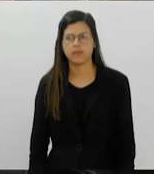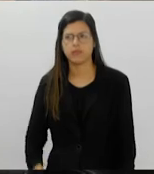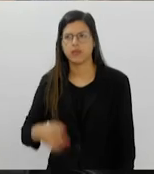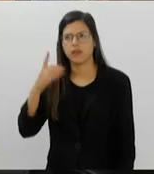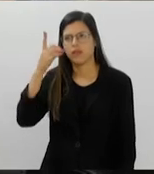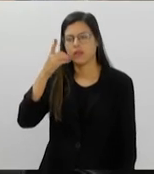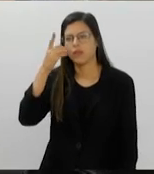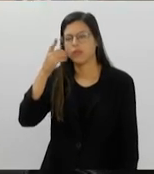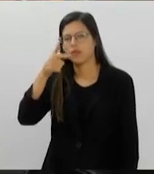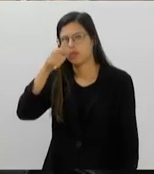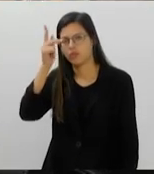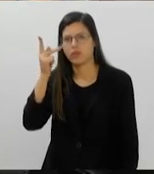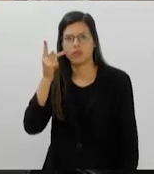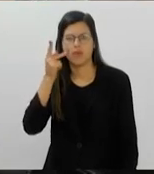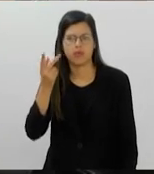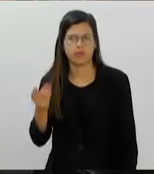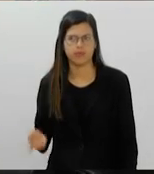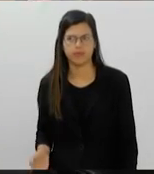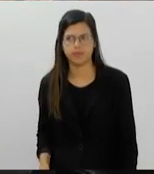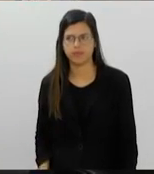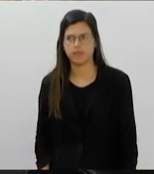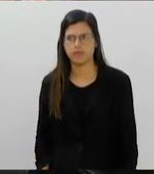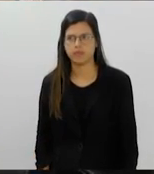Deputado Luiz Paulo, por favor.